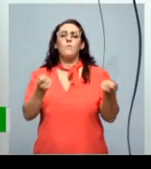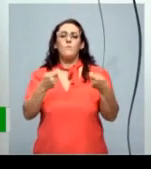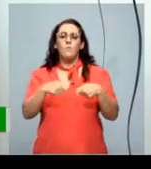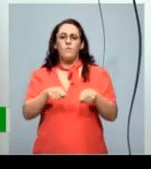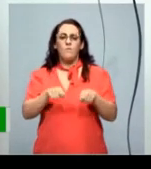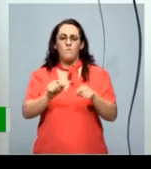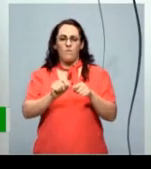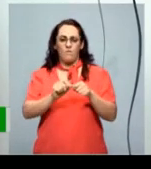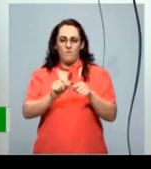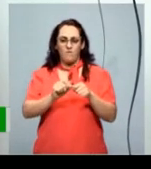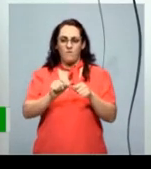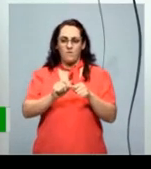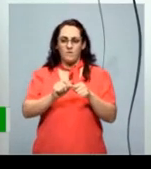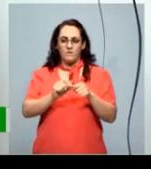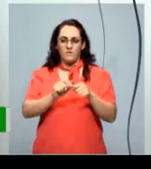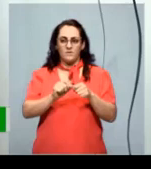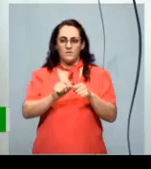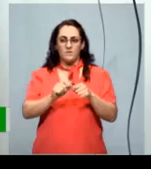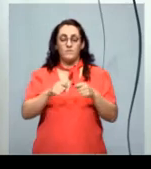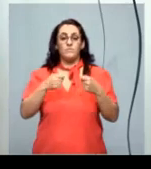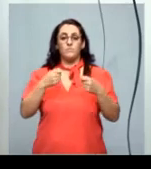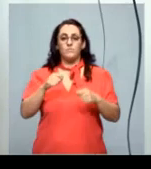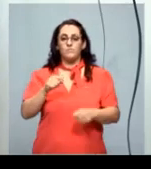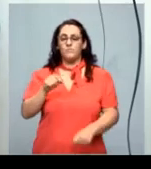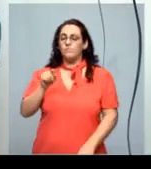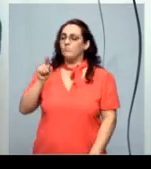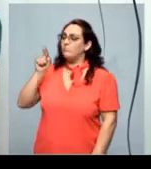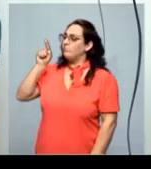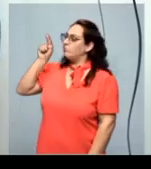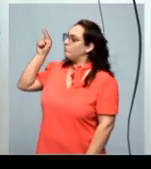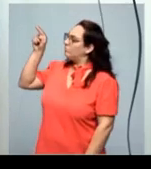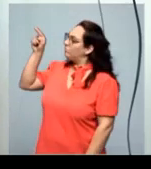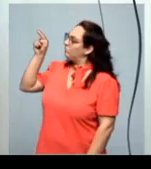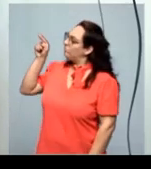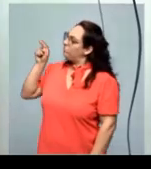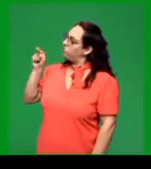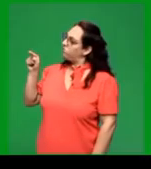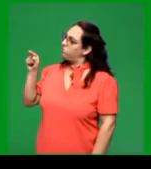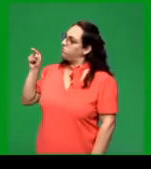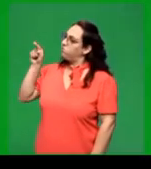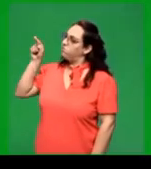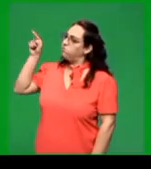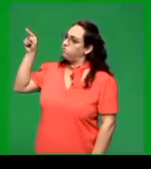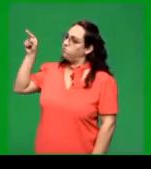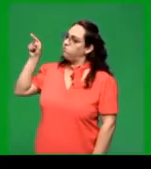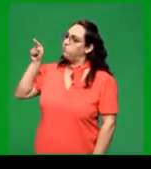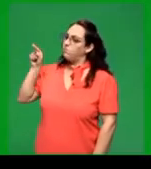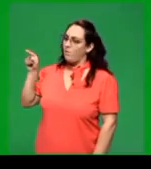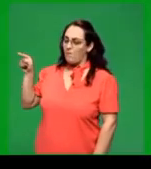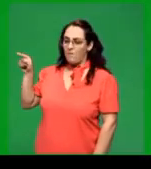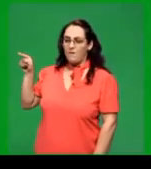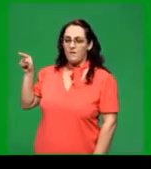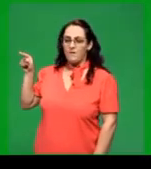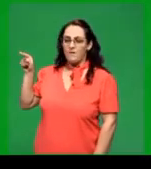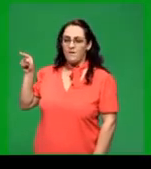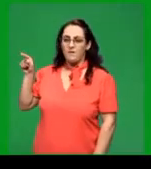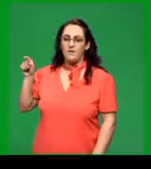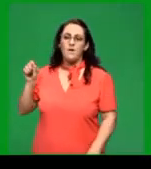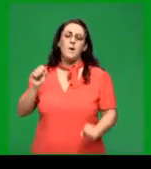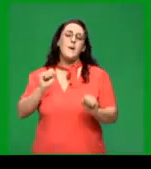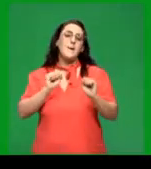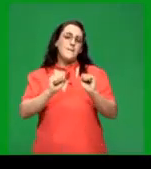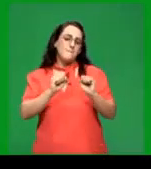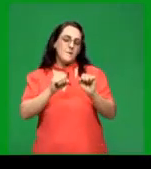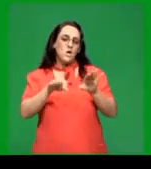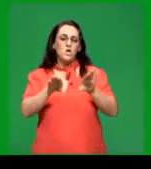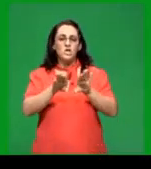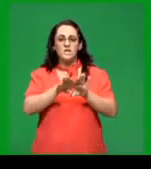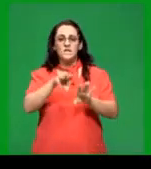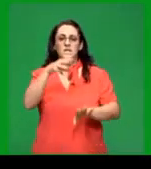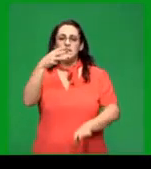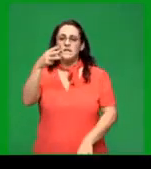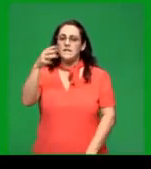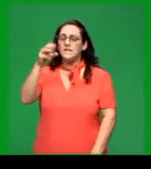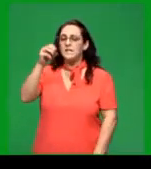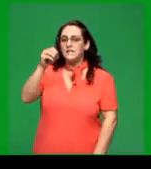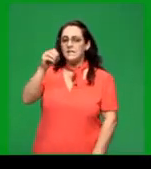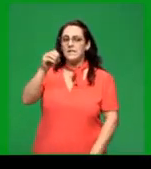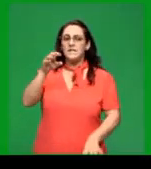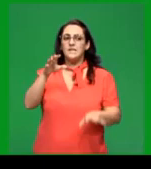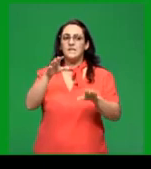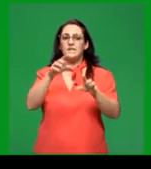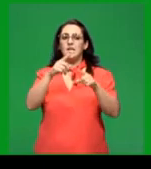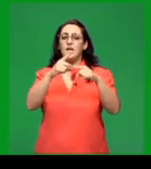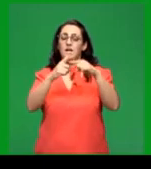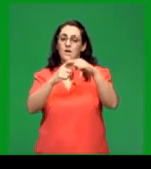coloco unidade debaixo de unidade, né? Podia colocar 30 mais 12, né? E